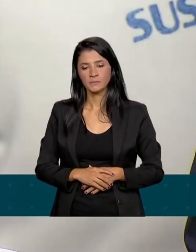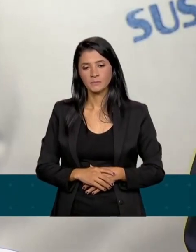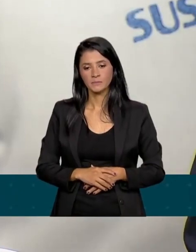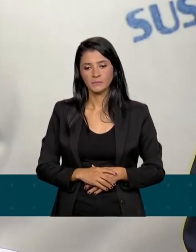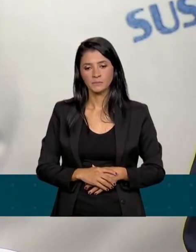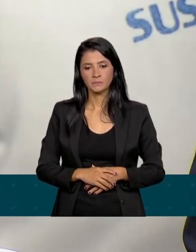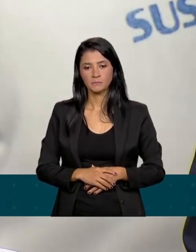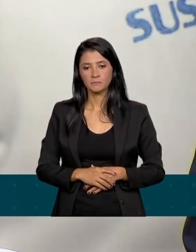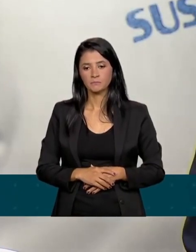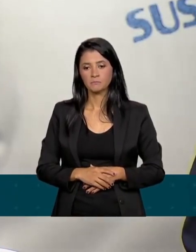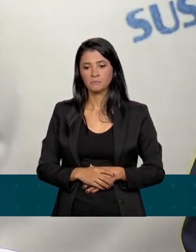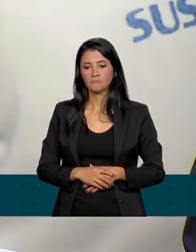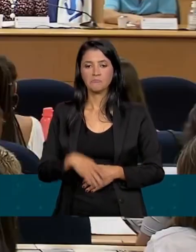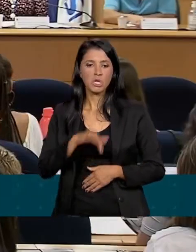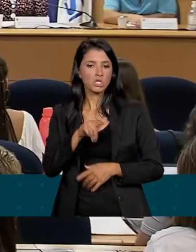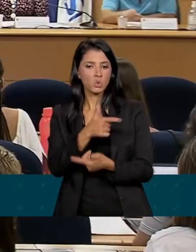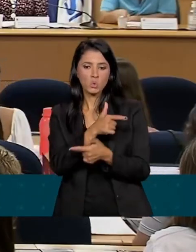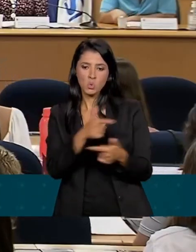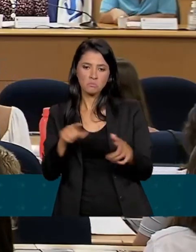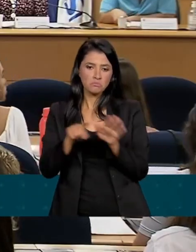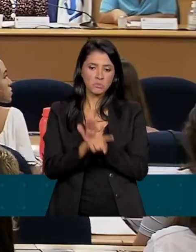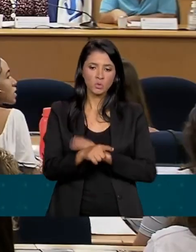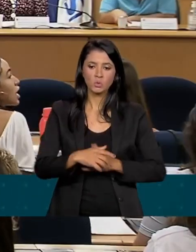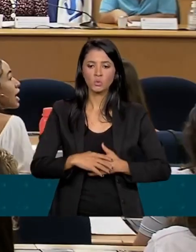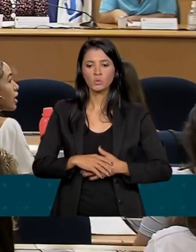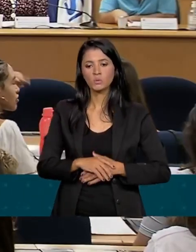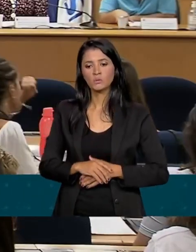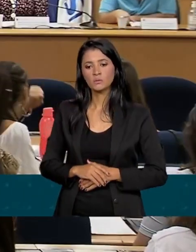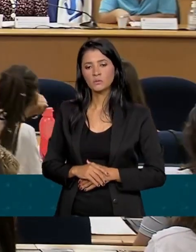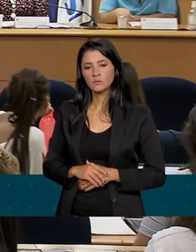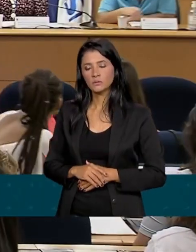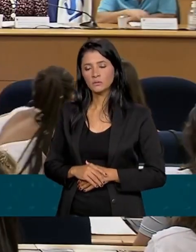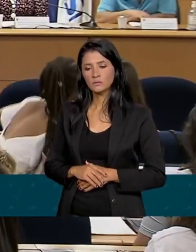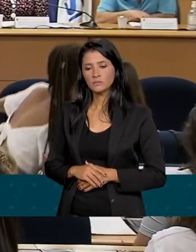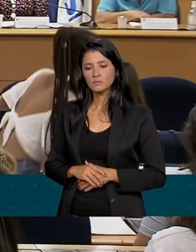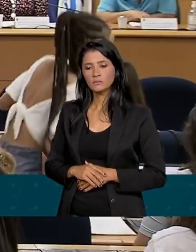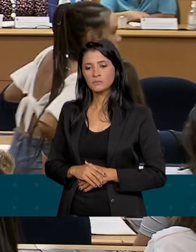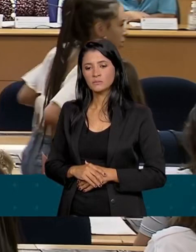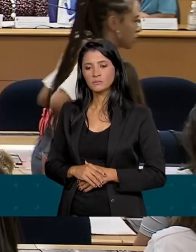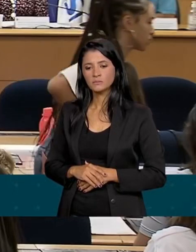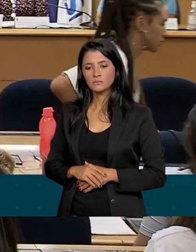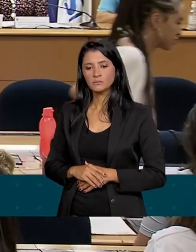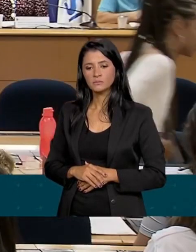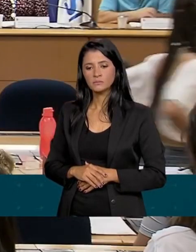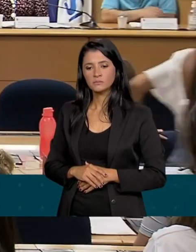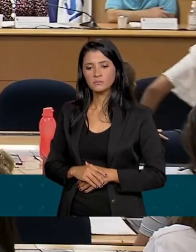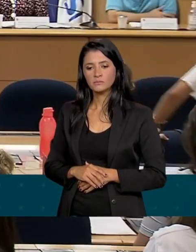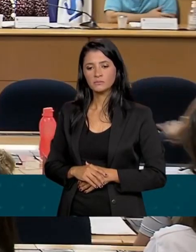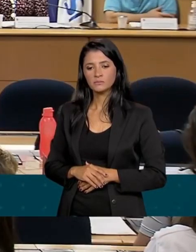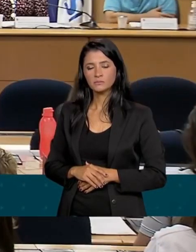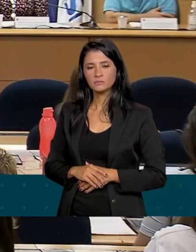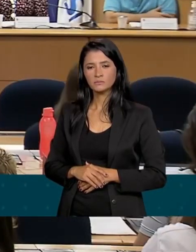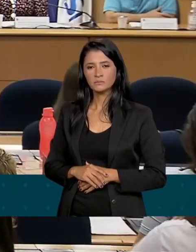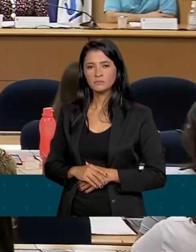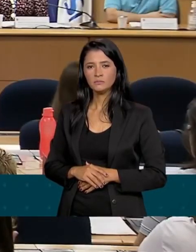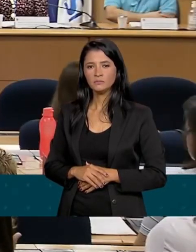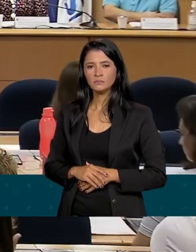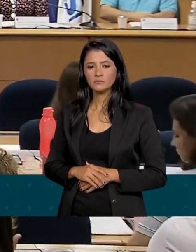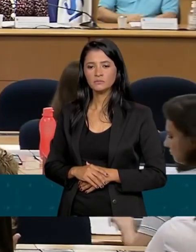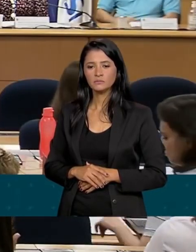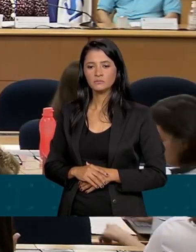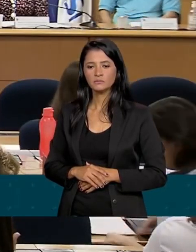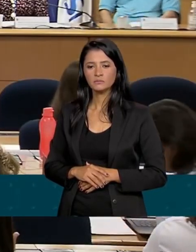Se não tivermos mais questões da imprensa, tem mais?